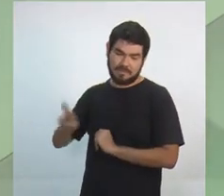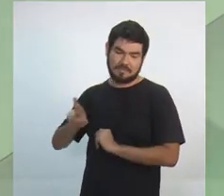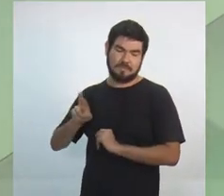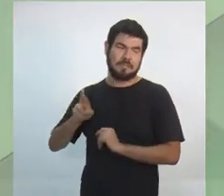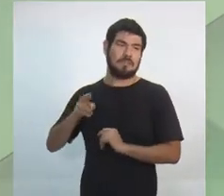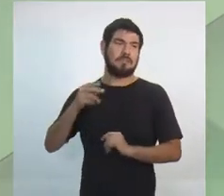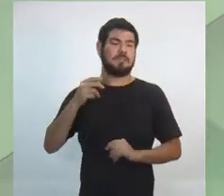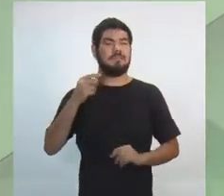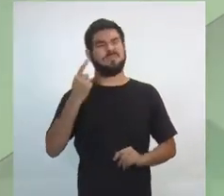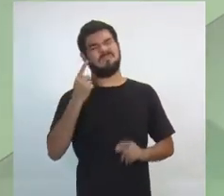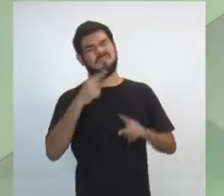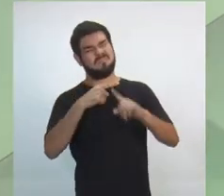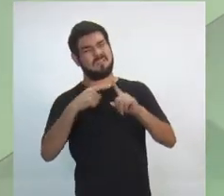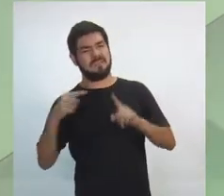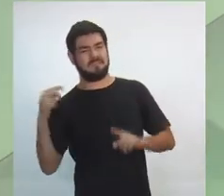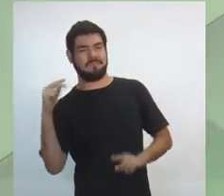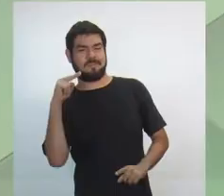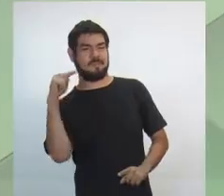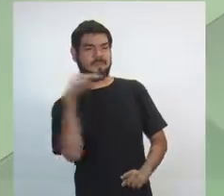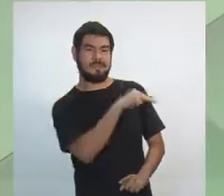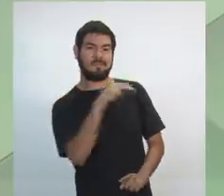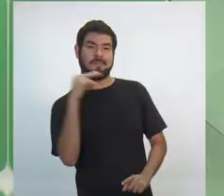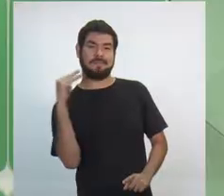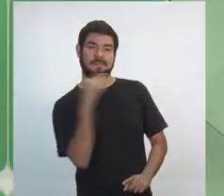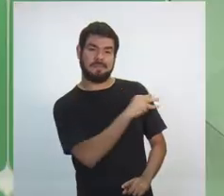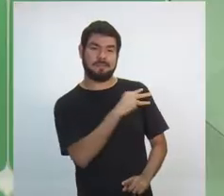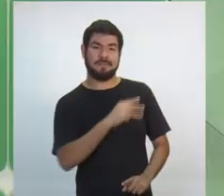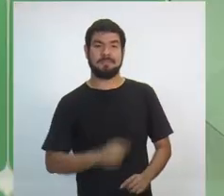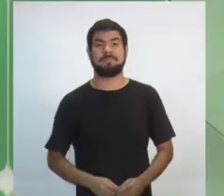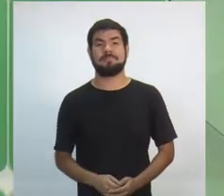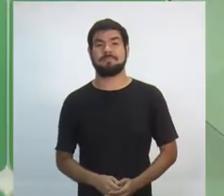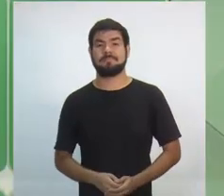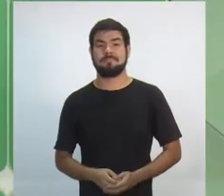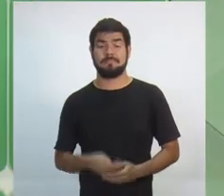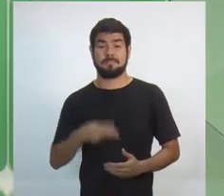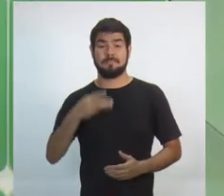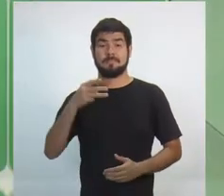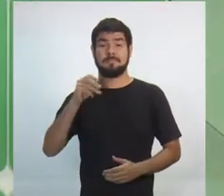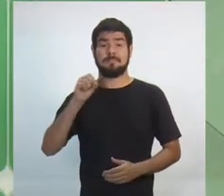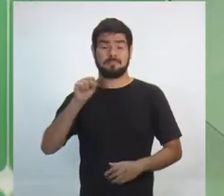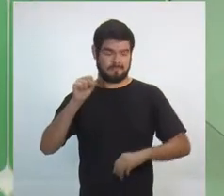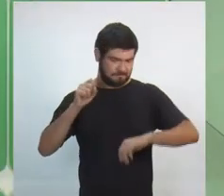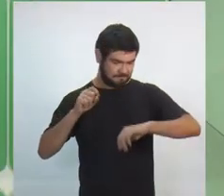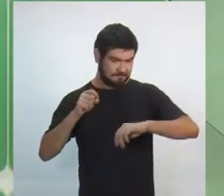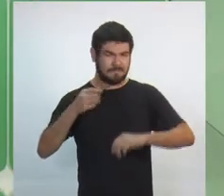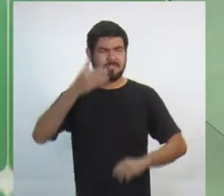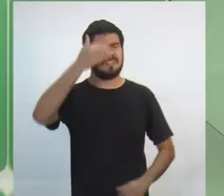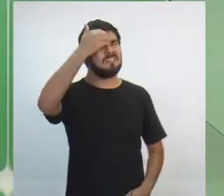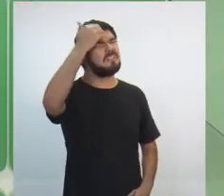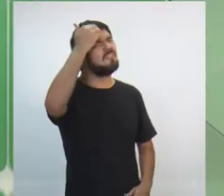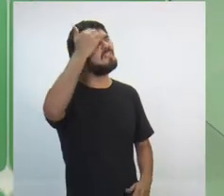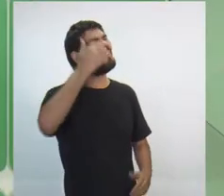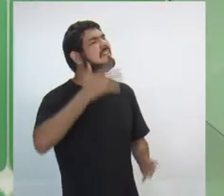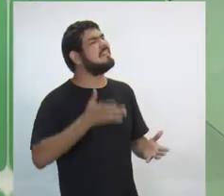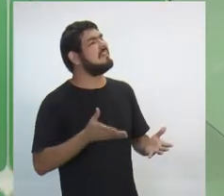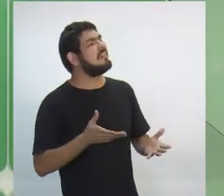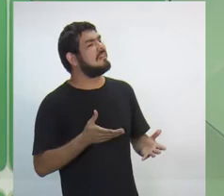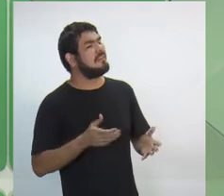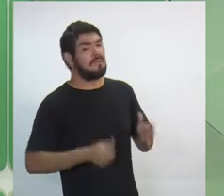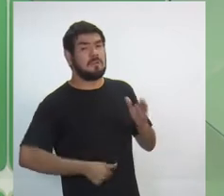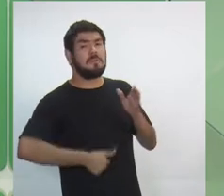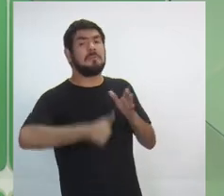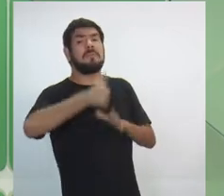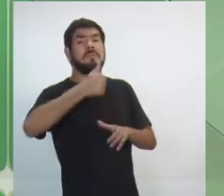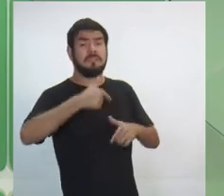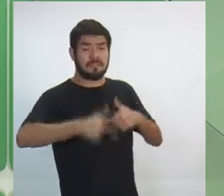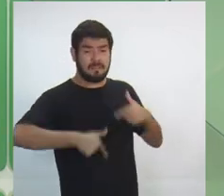tréplica. 30 segundos, candidato Omar Aziz. Davi, objetivamente, o primeiro emprego é sempre o